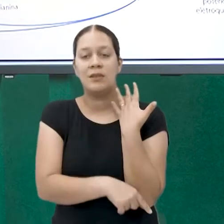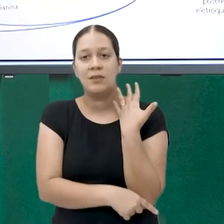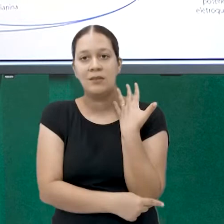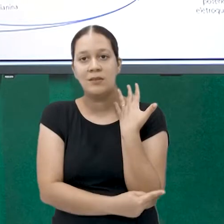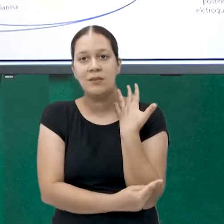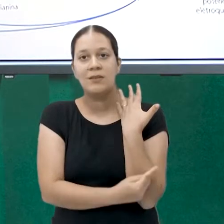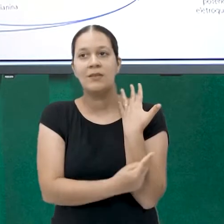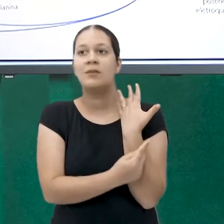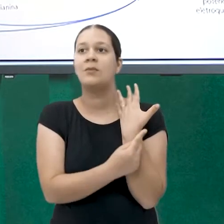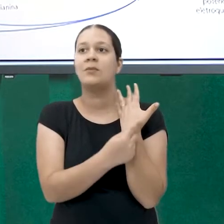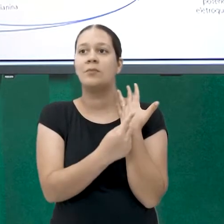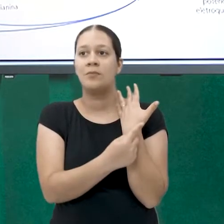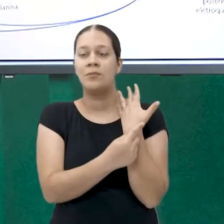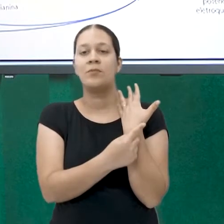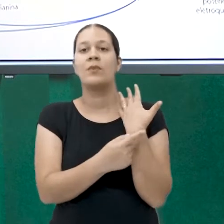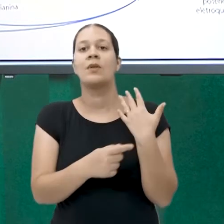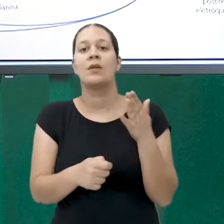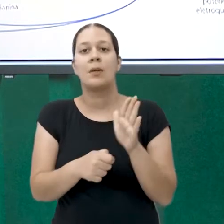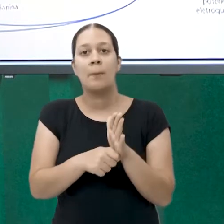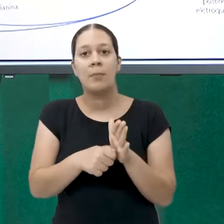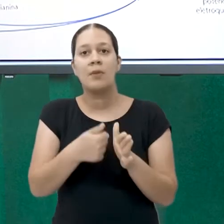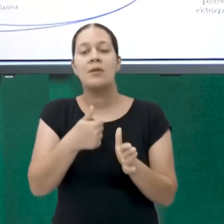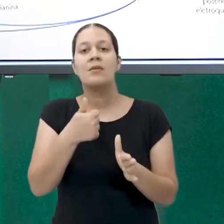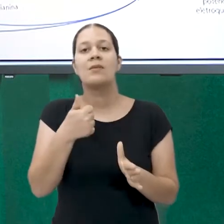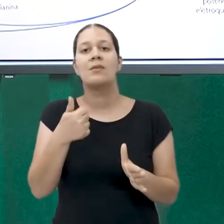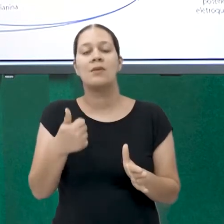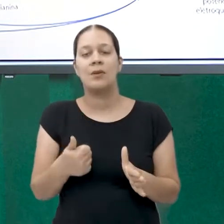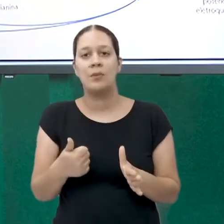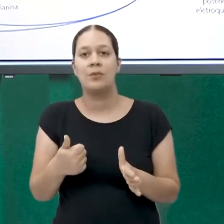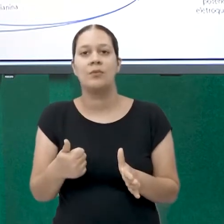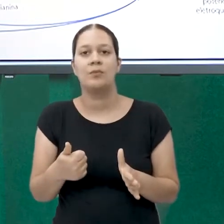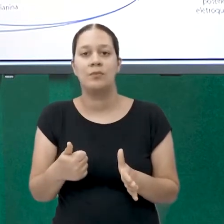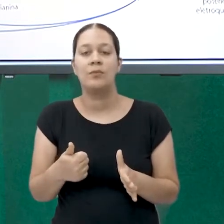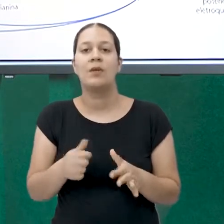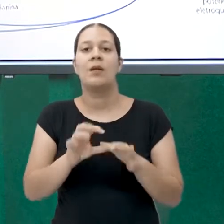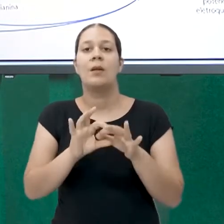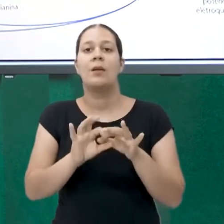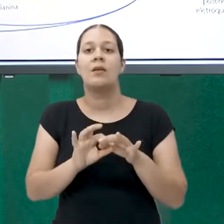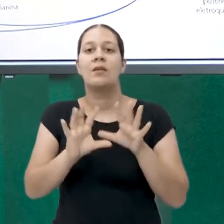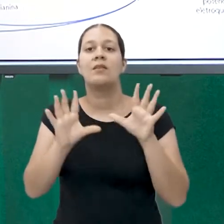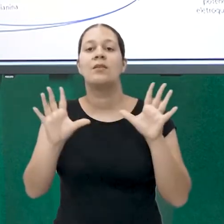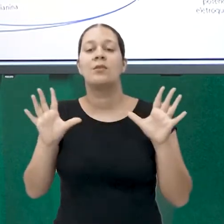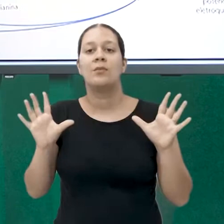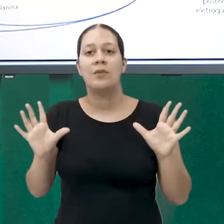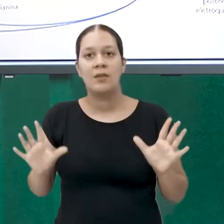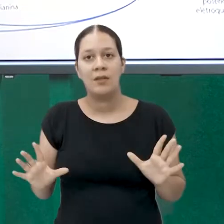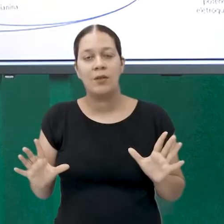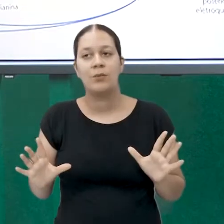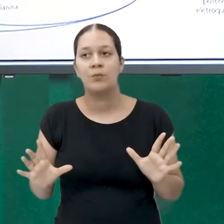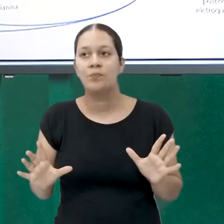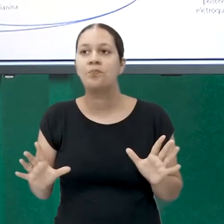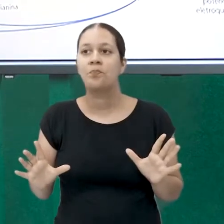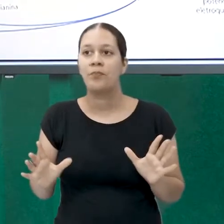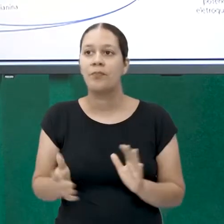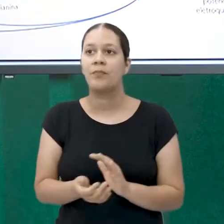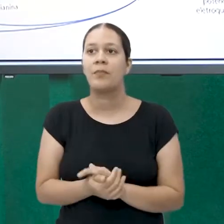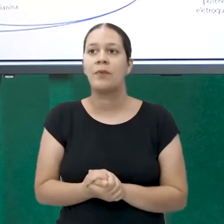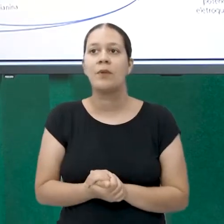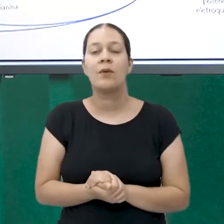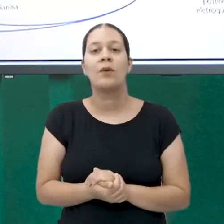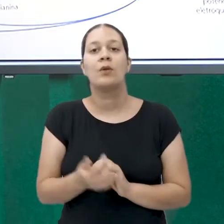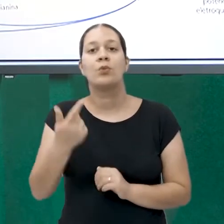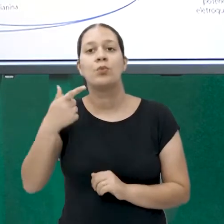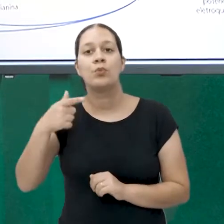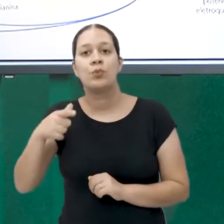a água está participando aqui, ó. Esse primeiro fotossistema quebra essa água, libera o quê?